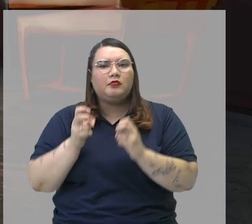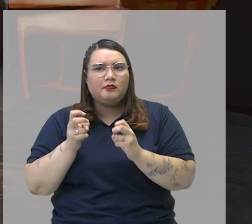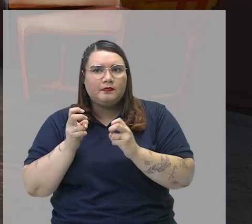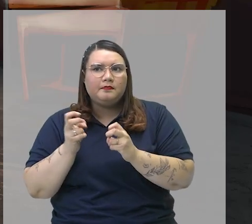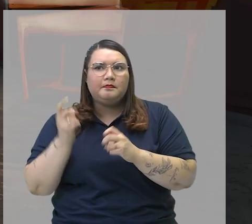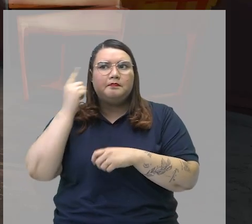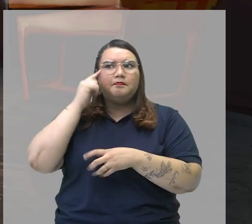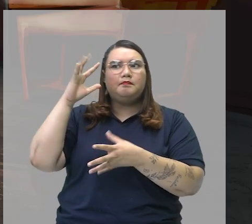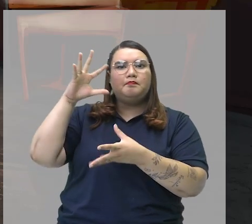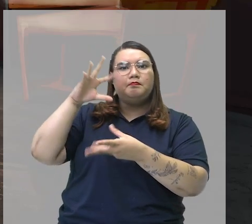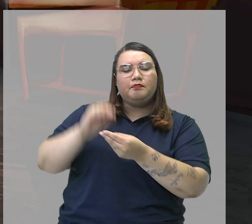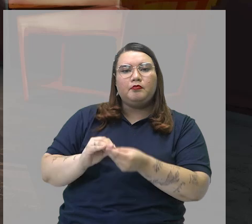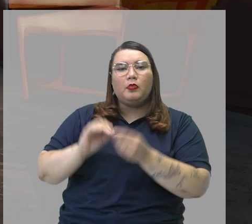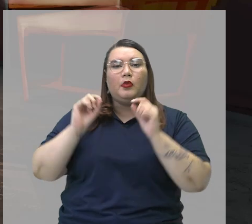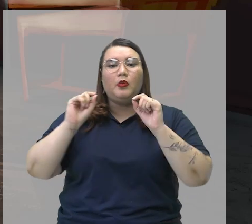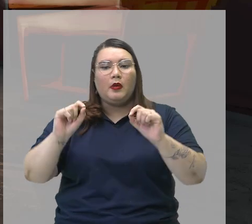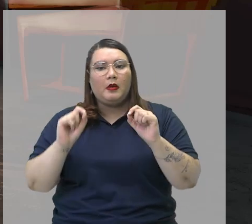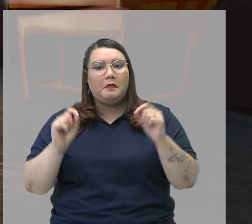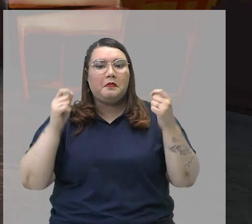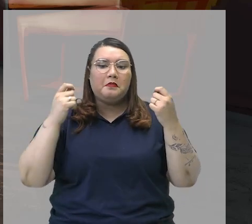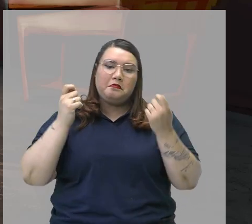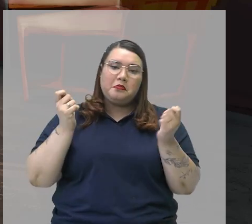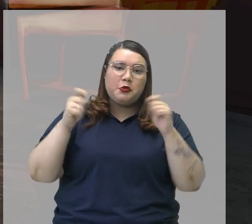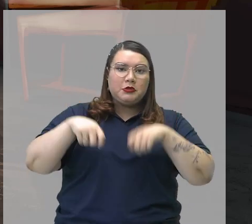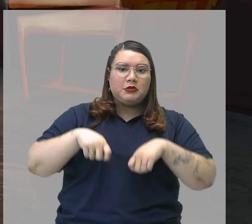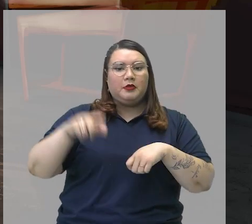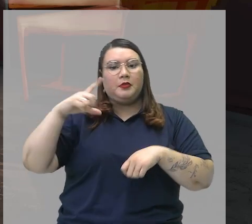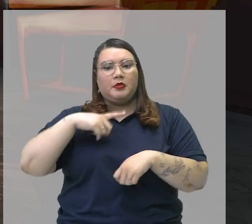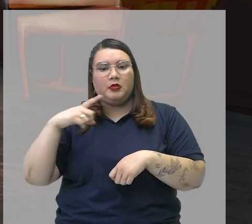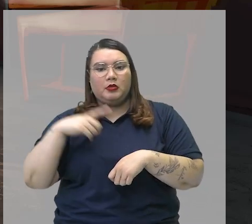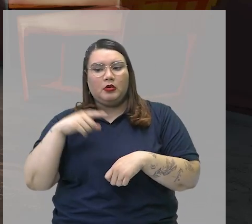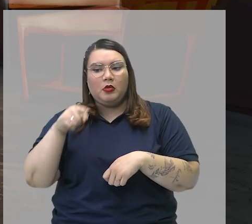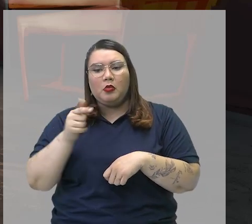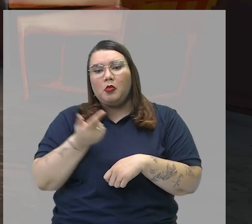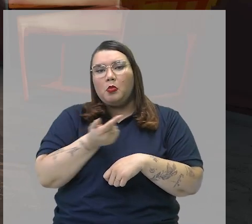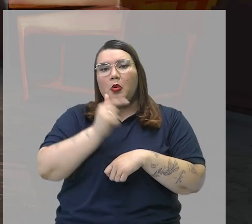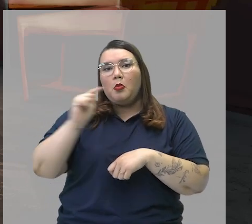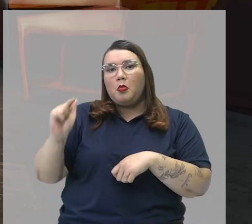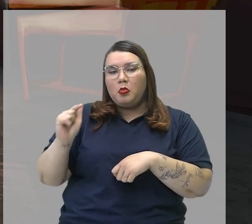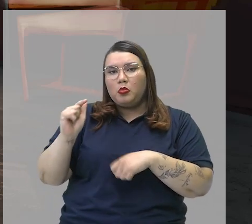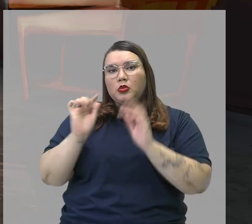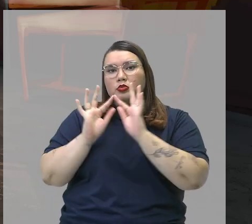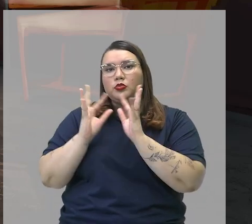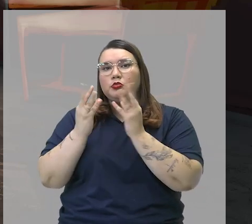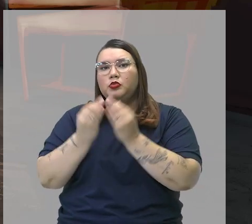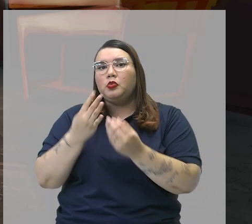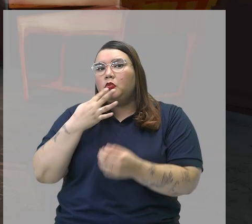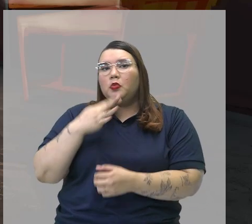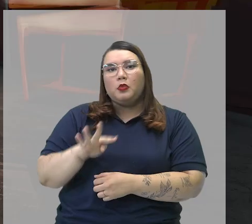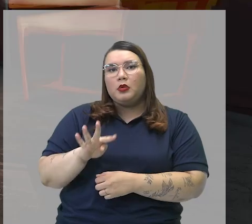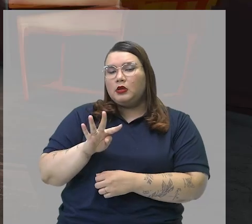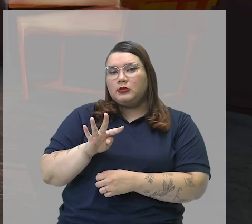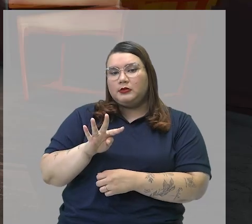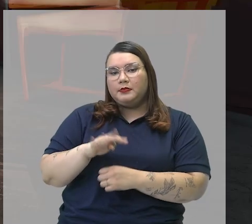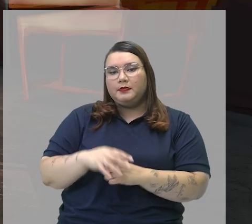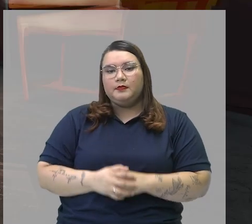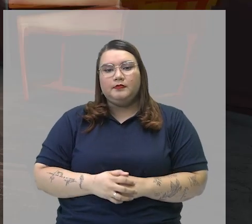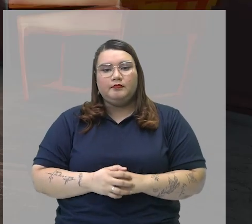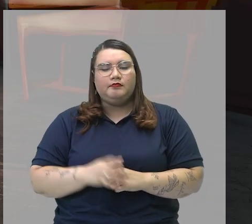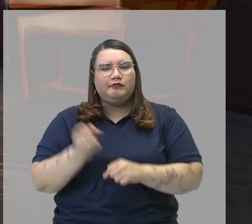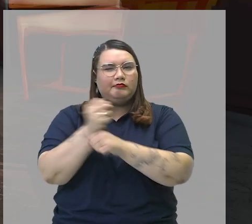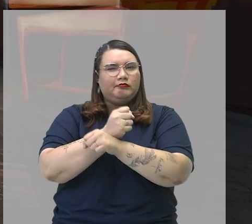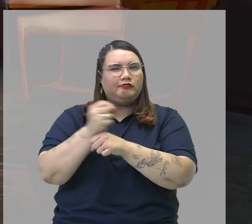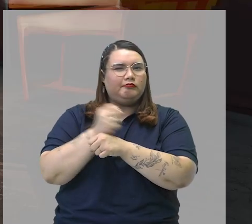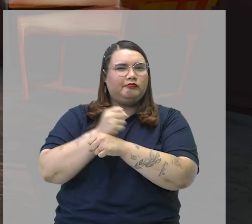a concluir que deveria existir ali um outro elemento desconhecido.